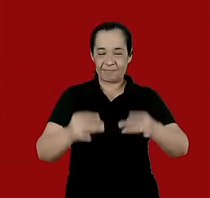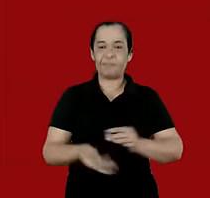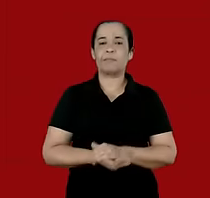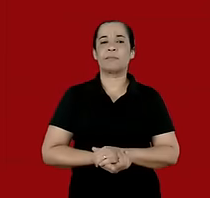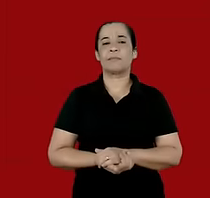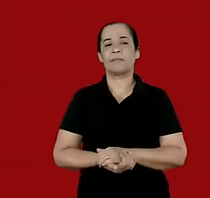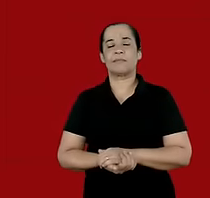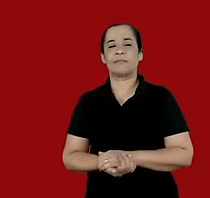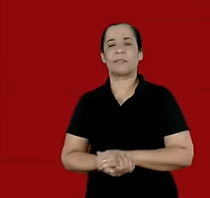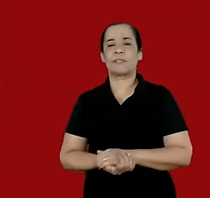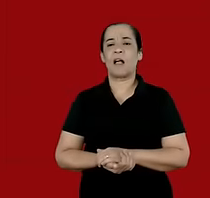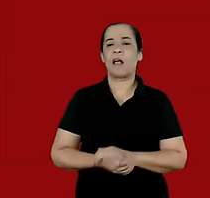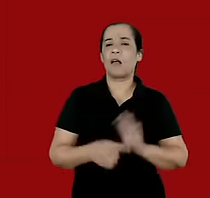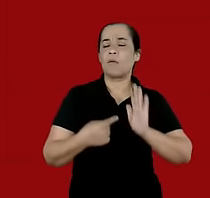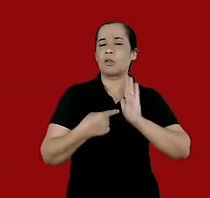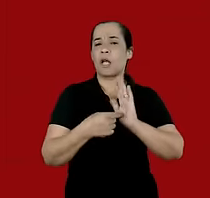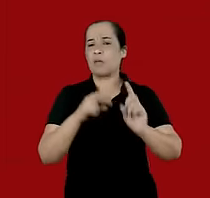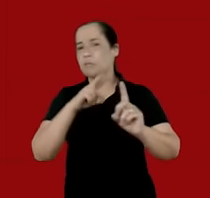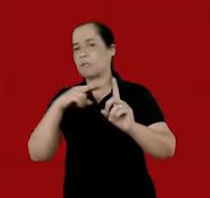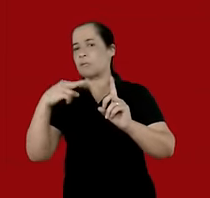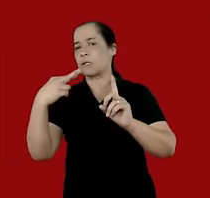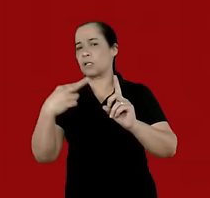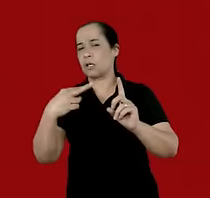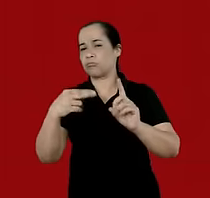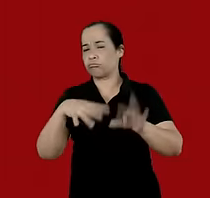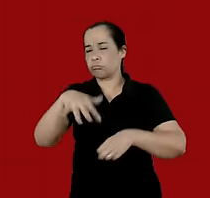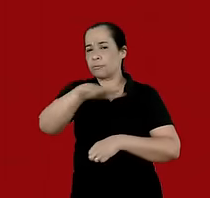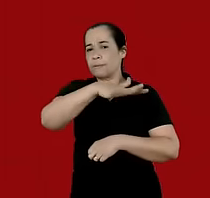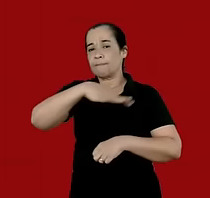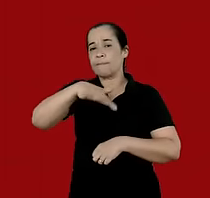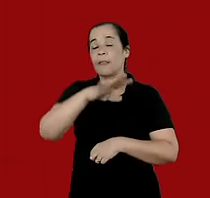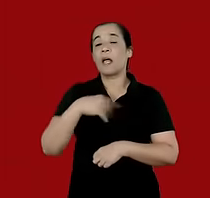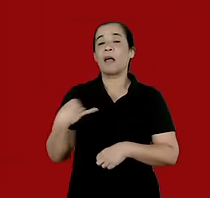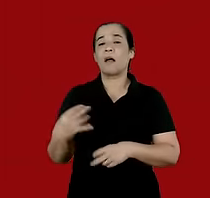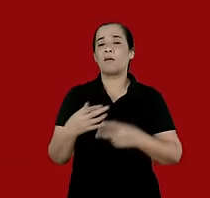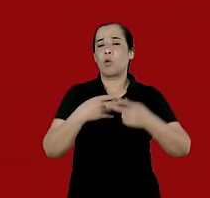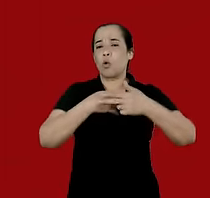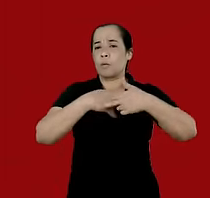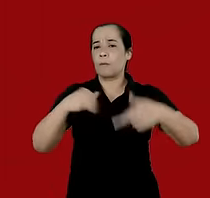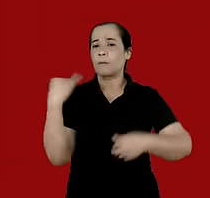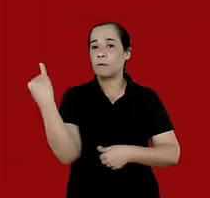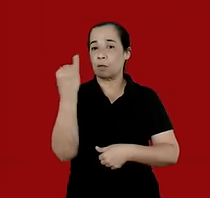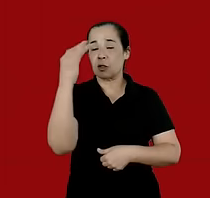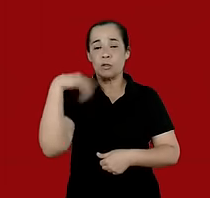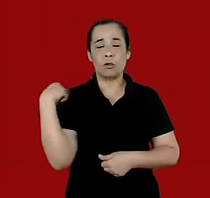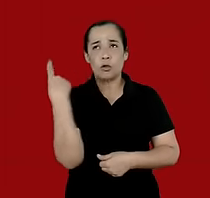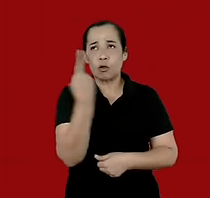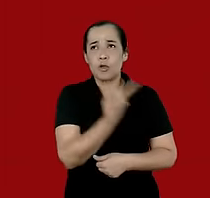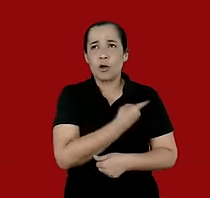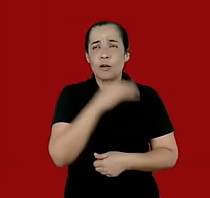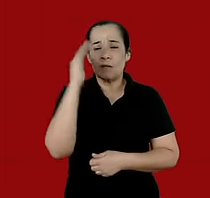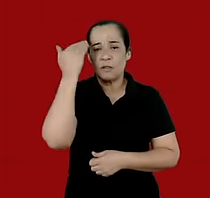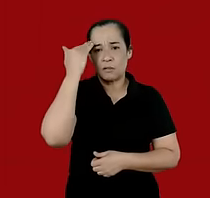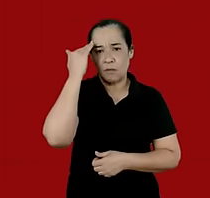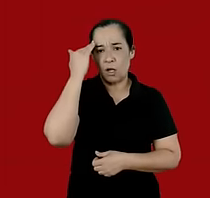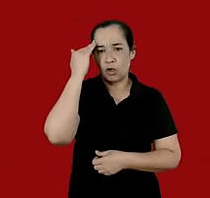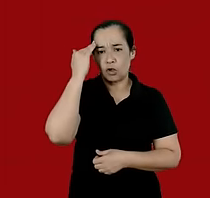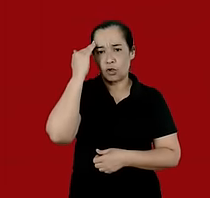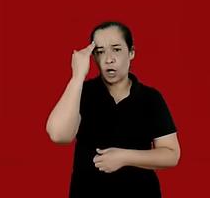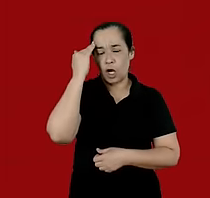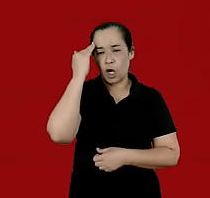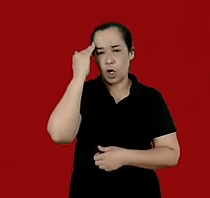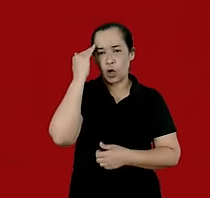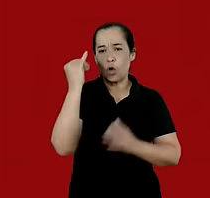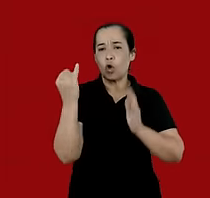em perspectiva um pouco do cenário como a gente acha importante a gente entende que a taxa de juros real é a taxa que faz o efeito na